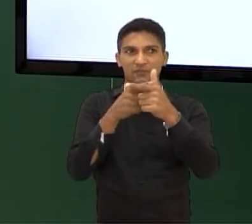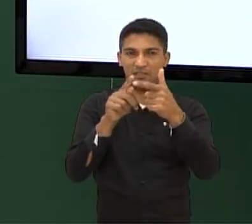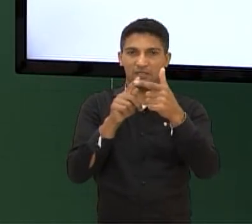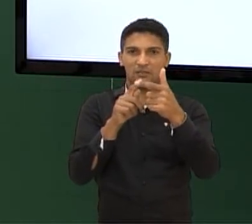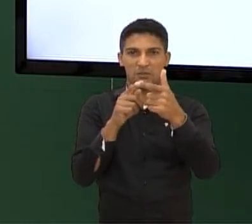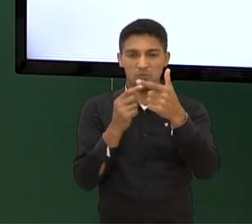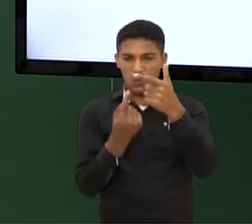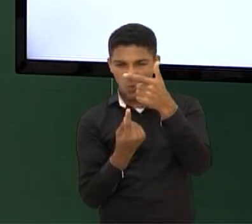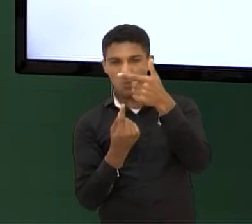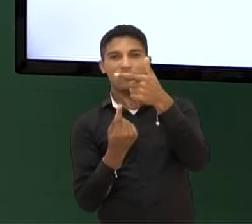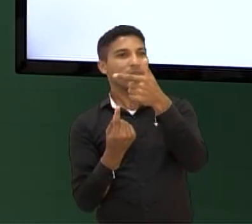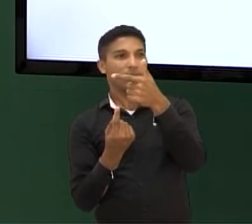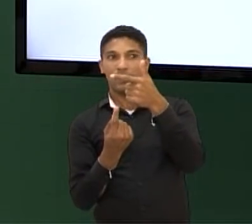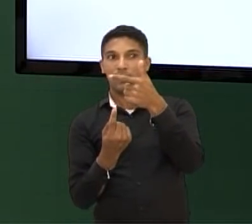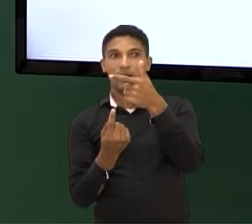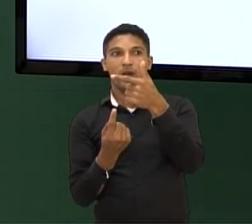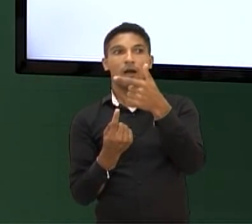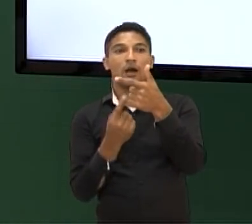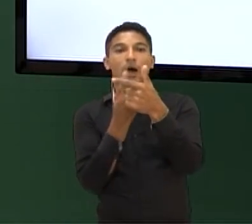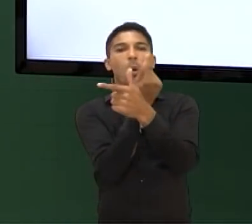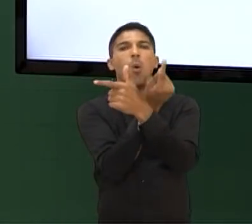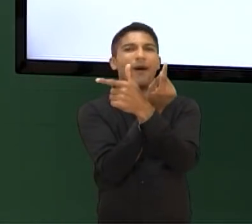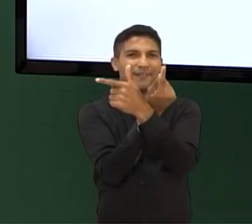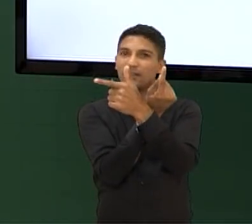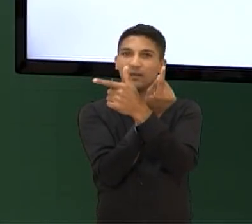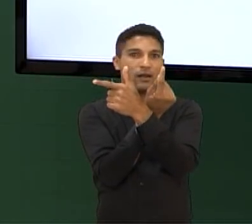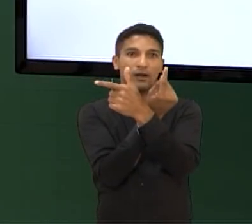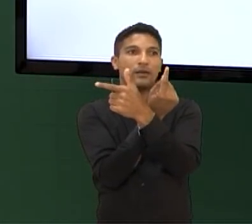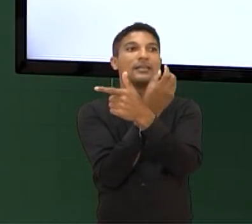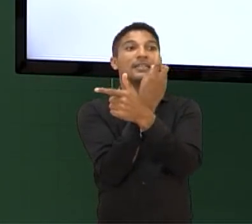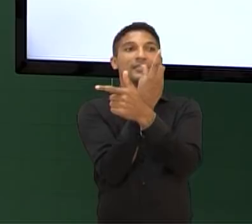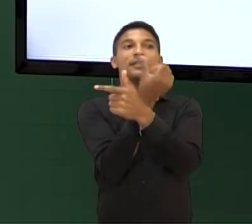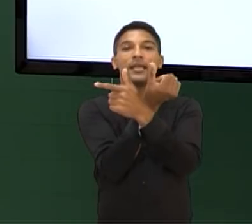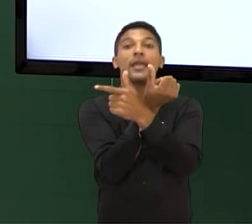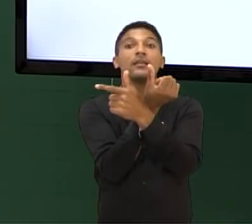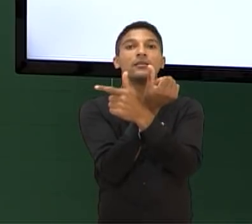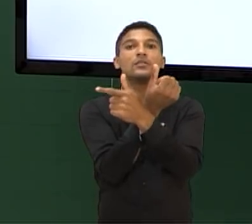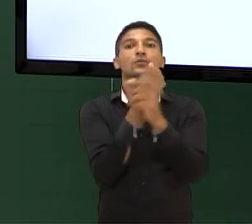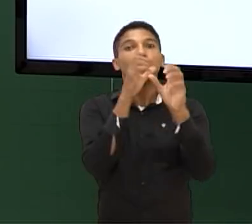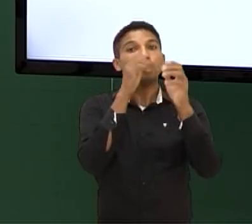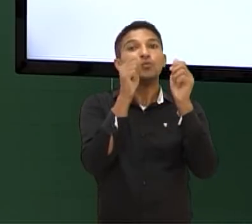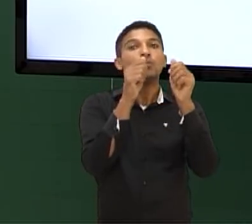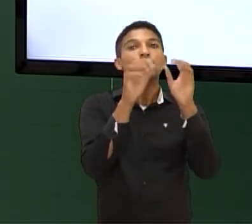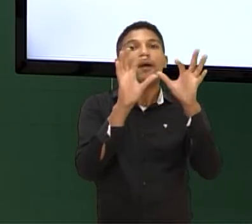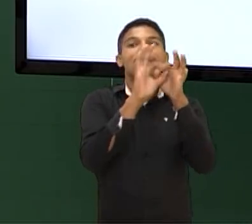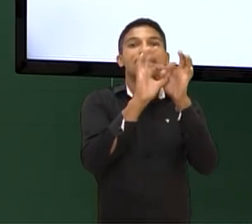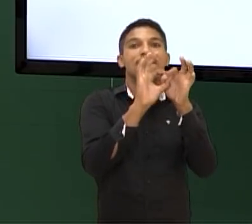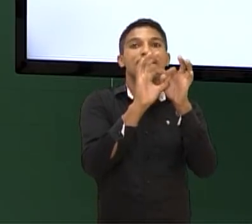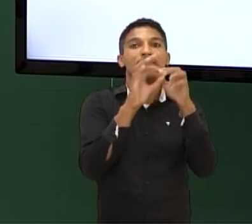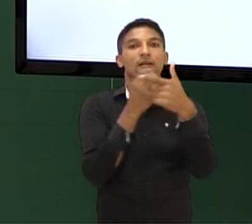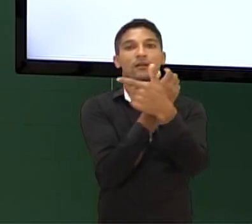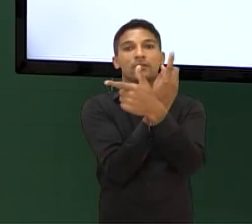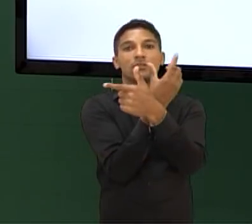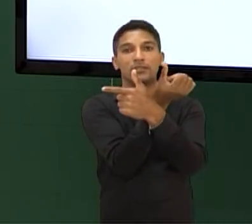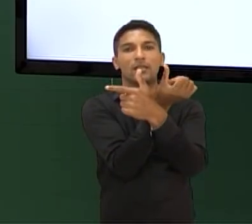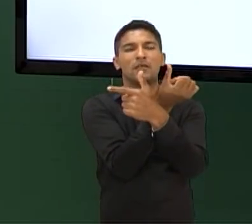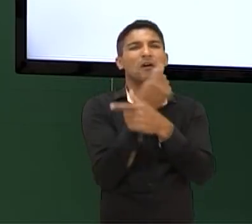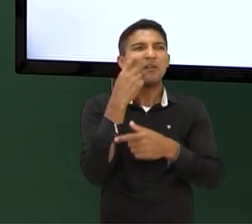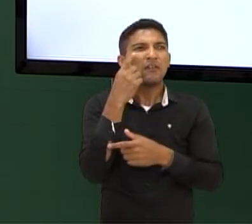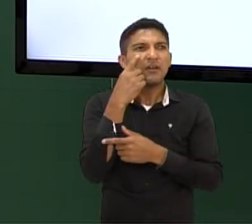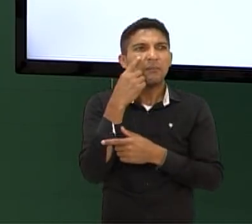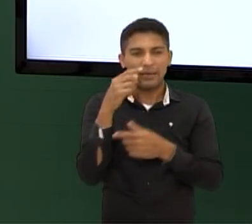Pelo 16, certo? 16 na tábua do 5. 5 vezes 1, 5 vezes 2, 5